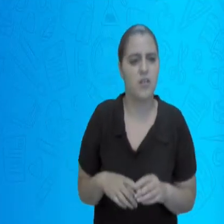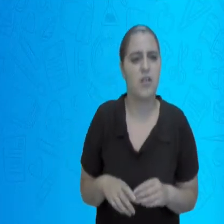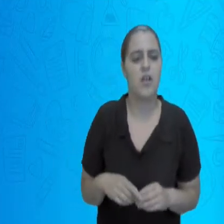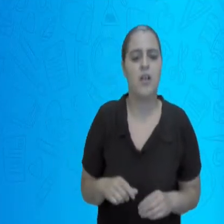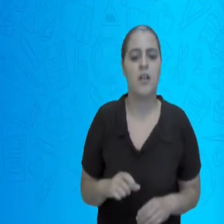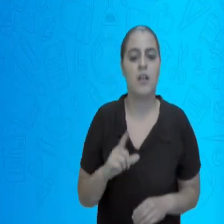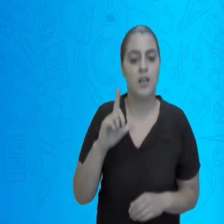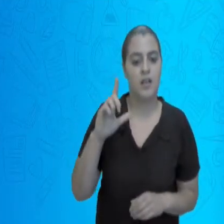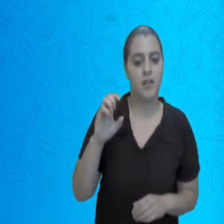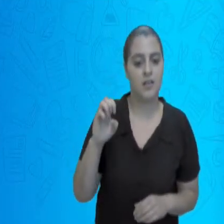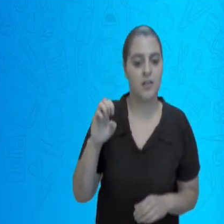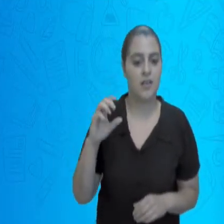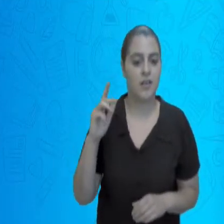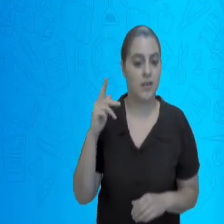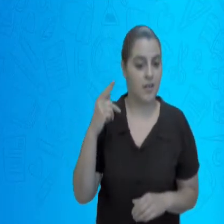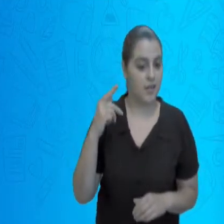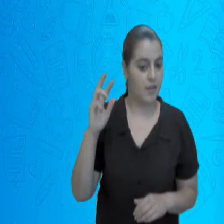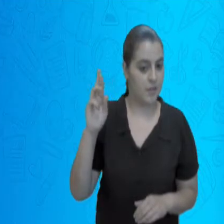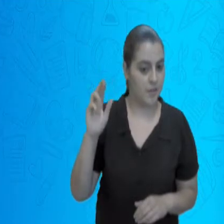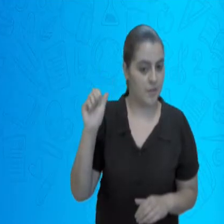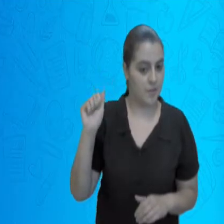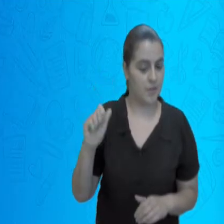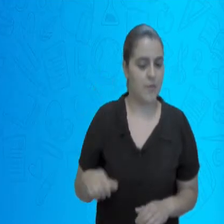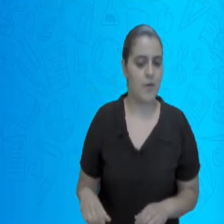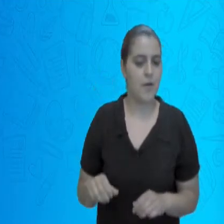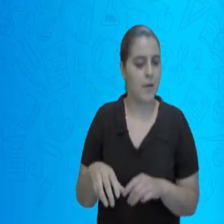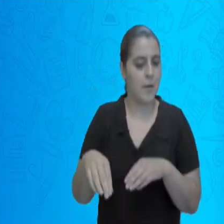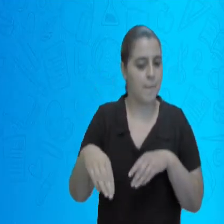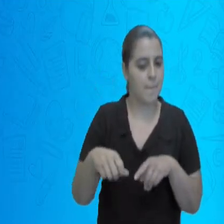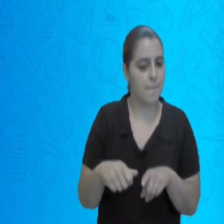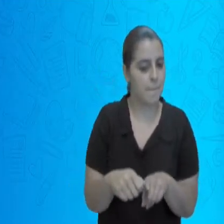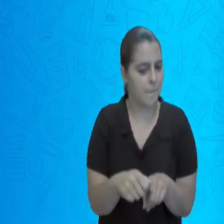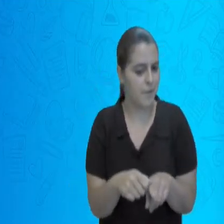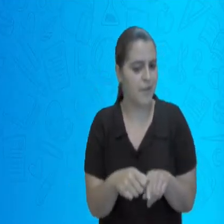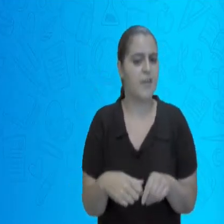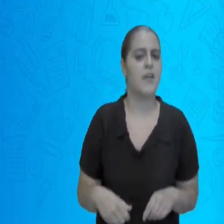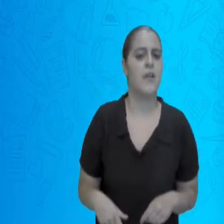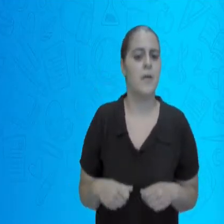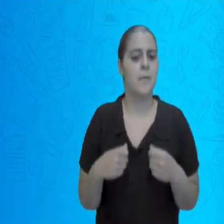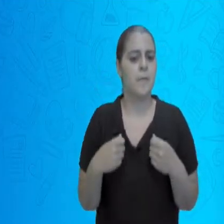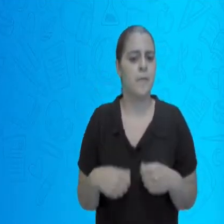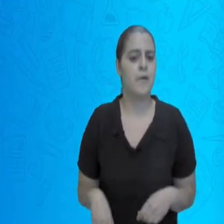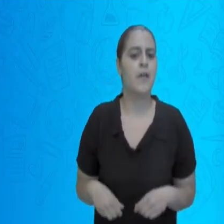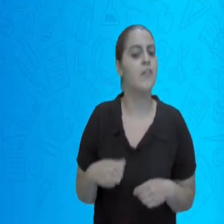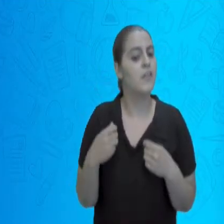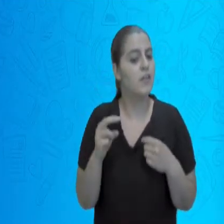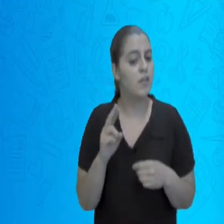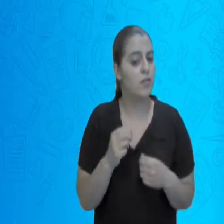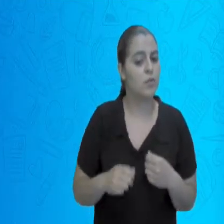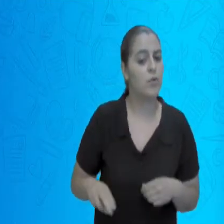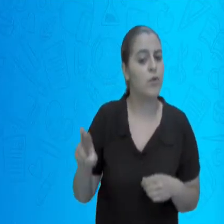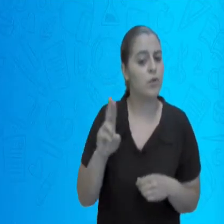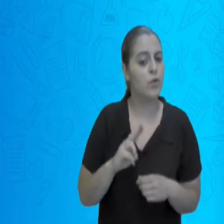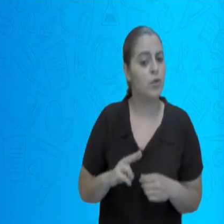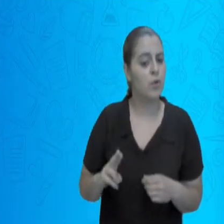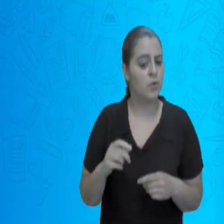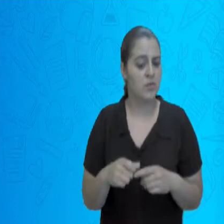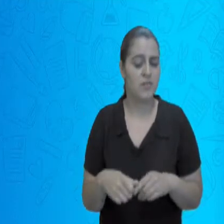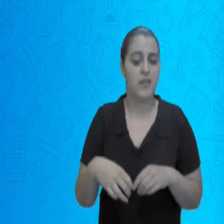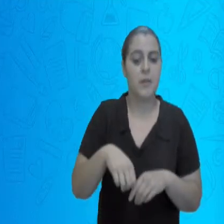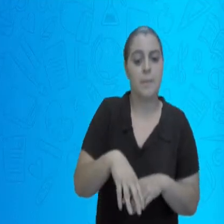adolescentes. Tem mania de não trocar a meia todos os dias, ou de calçar o tênis com o pé